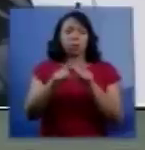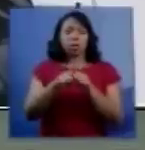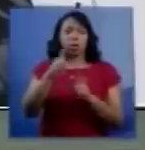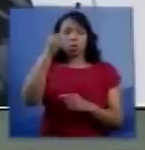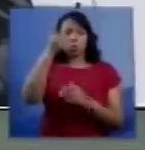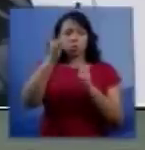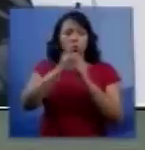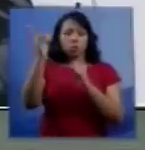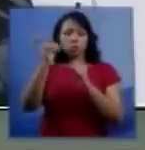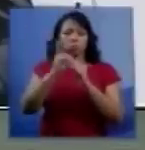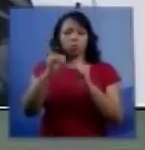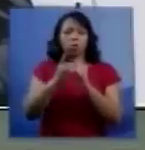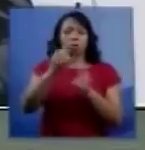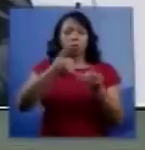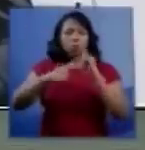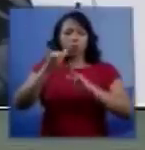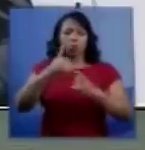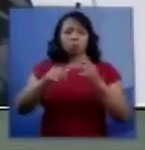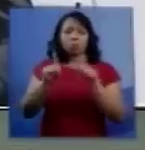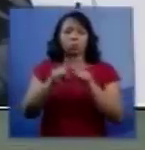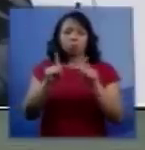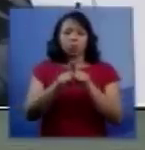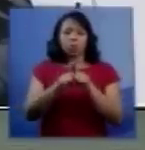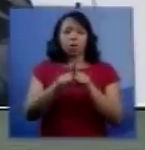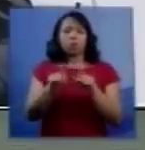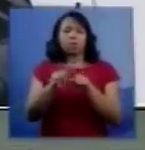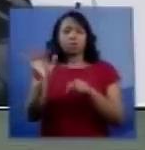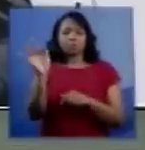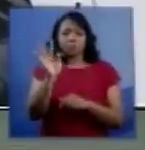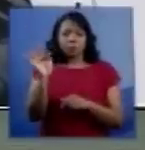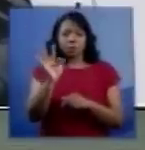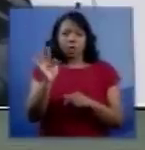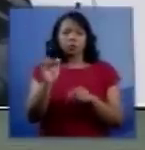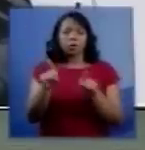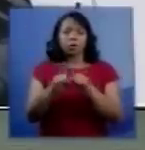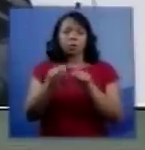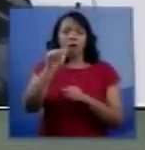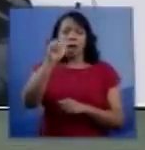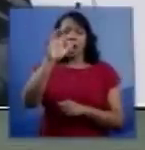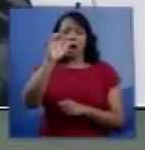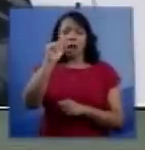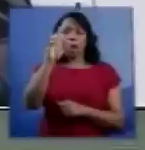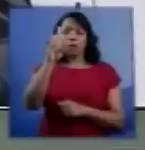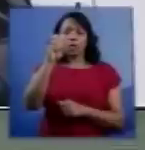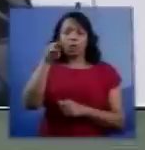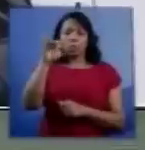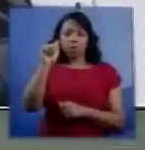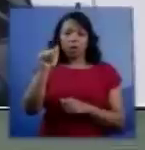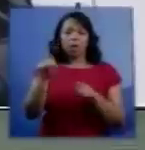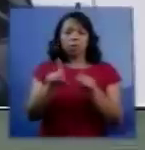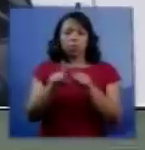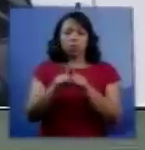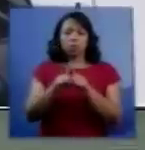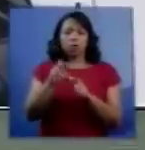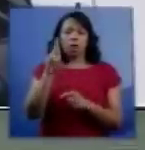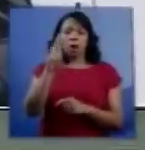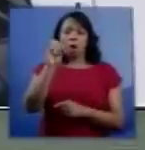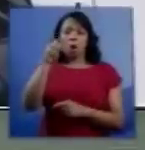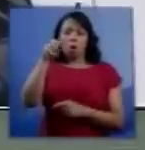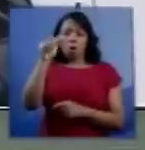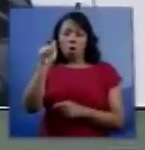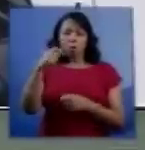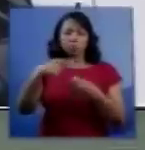biotécnica pela Universidade lateranense e academia alfonsiana de Roma